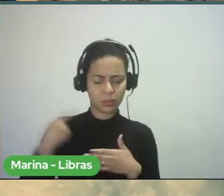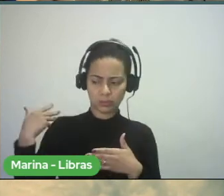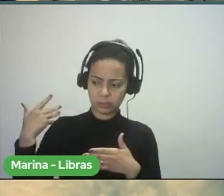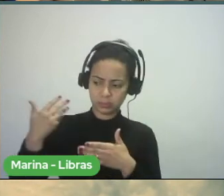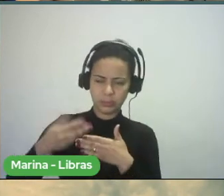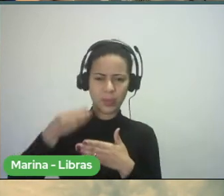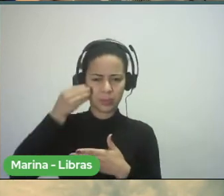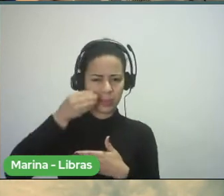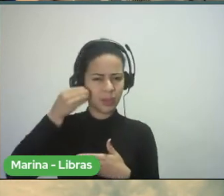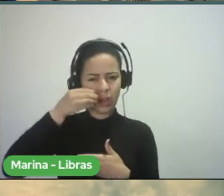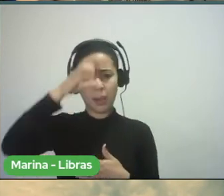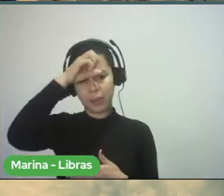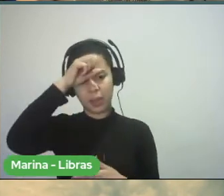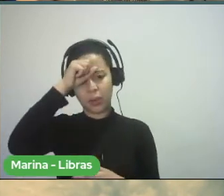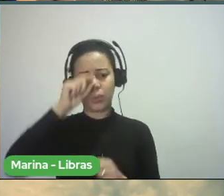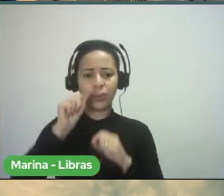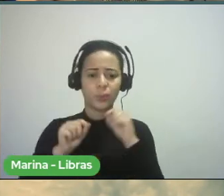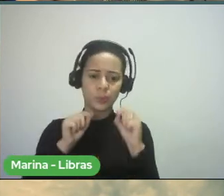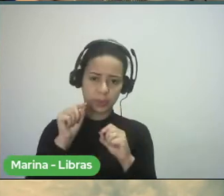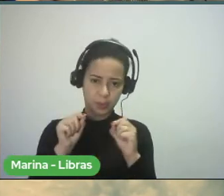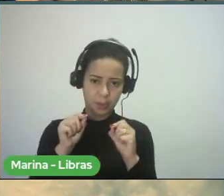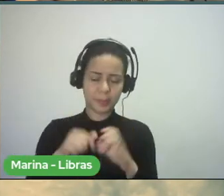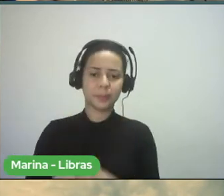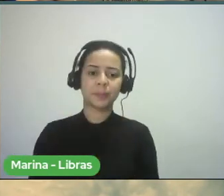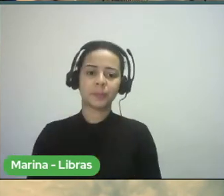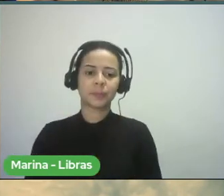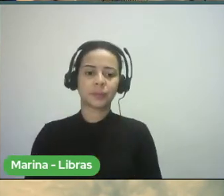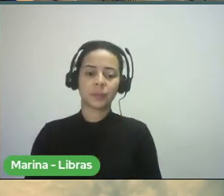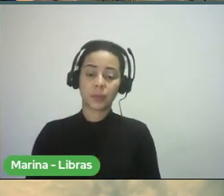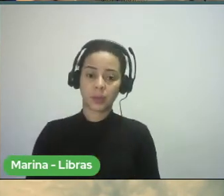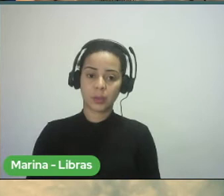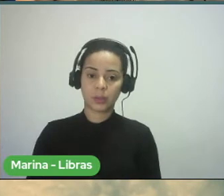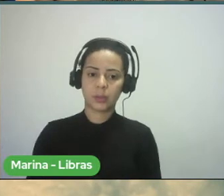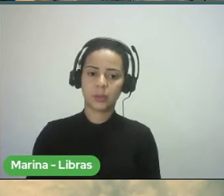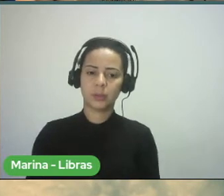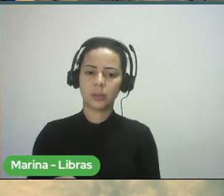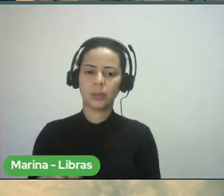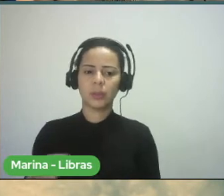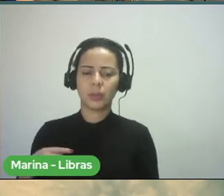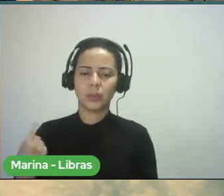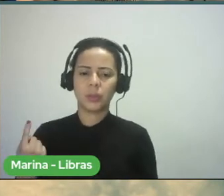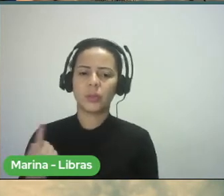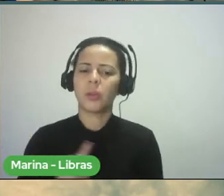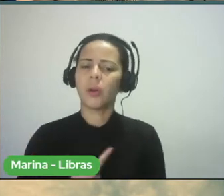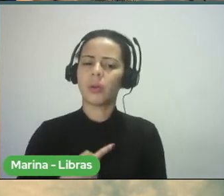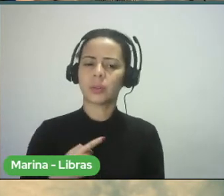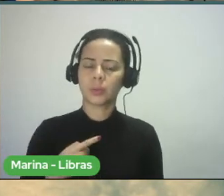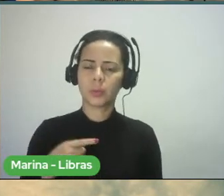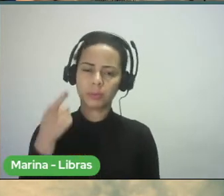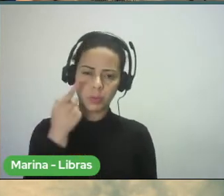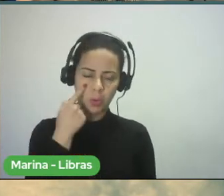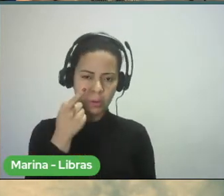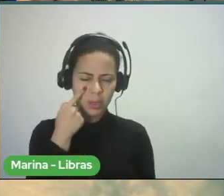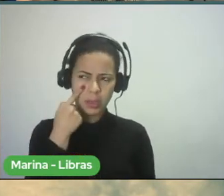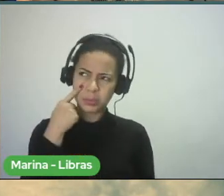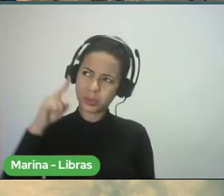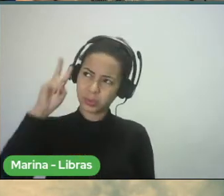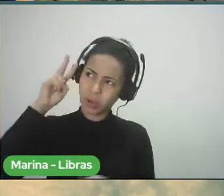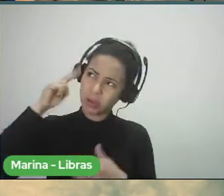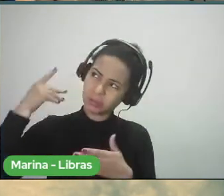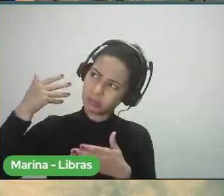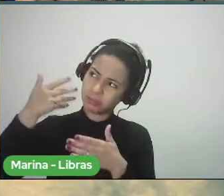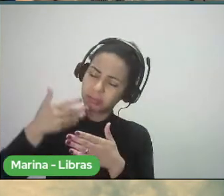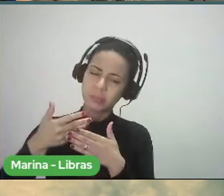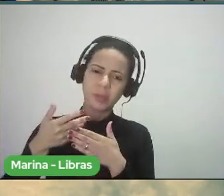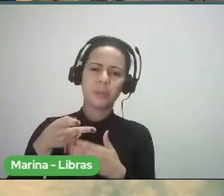então a gente olha para trás e a gente faz esse balanço e diz assim legal a gente conseguiu aprender